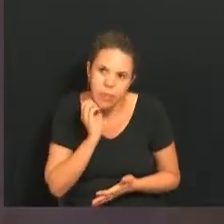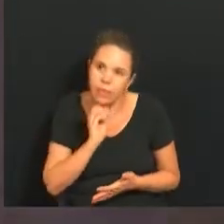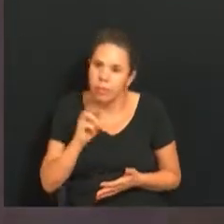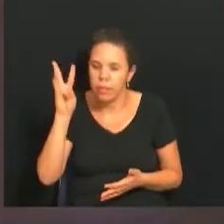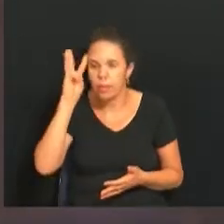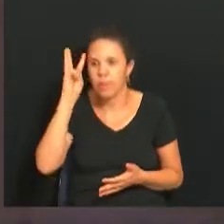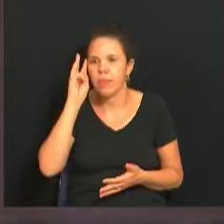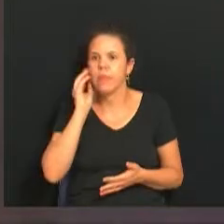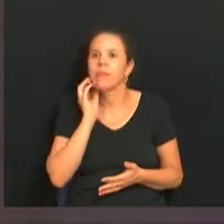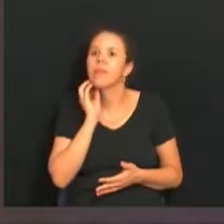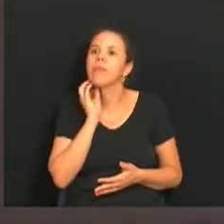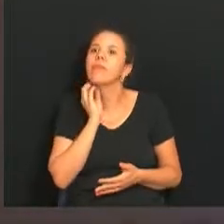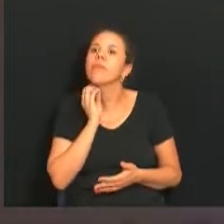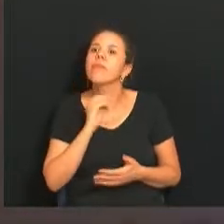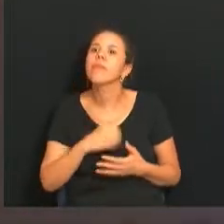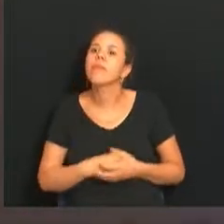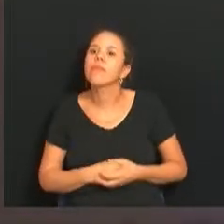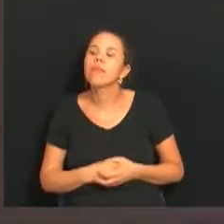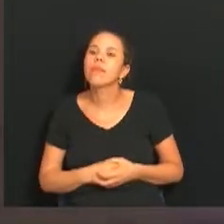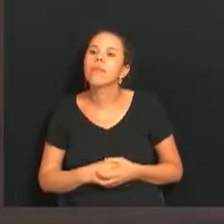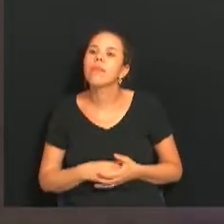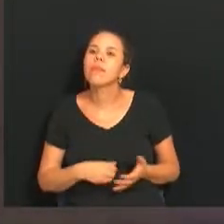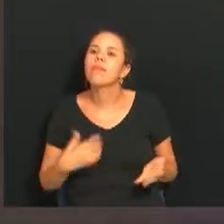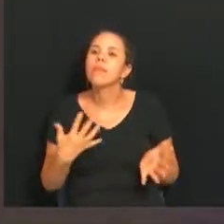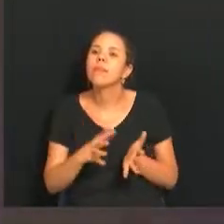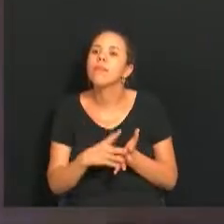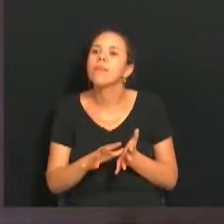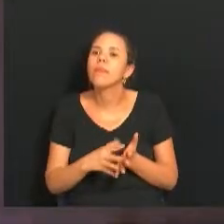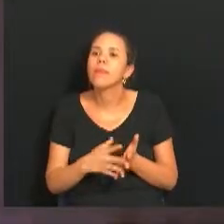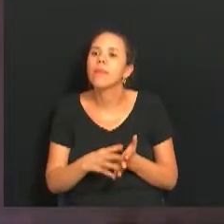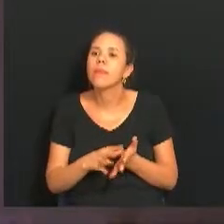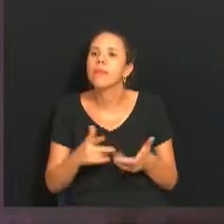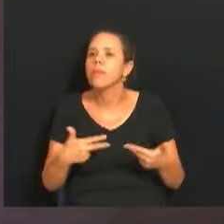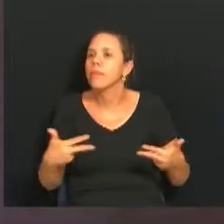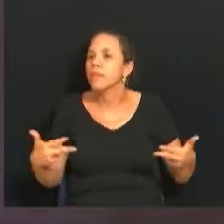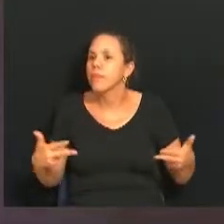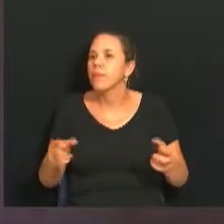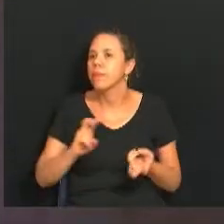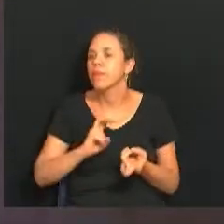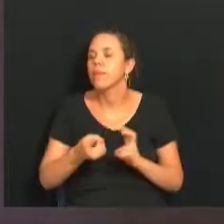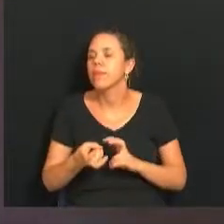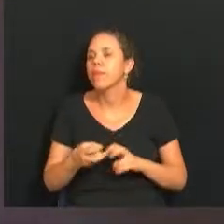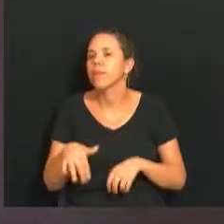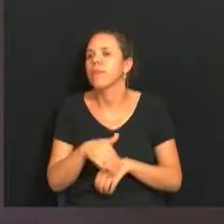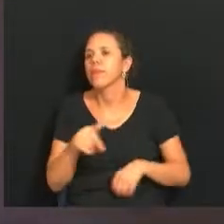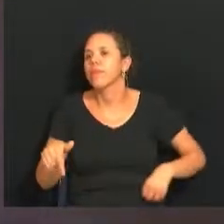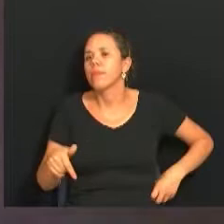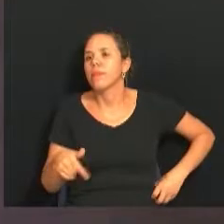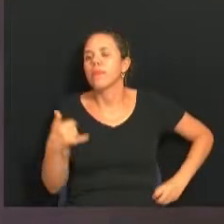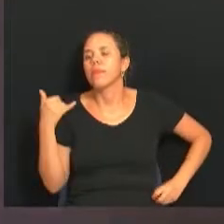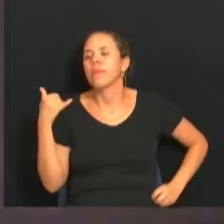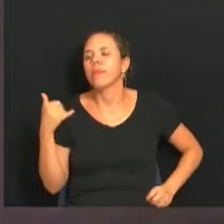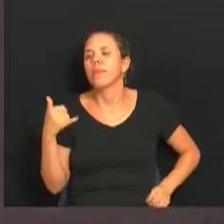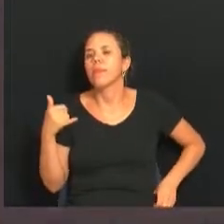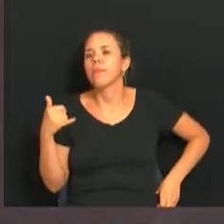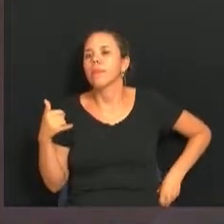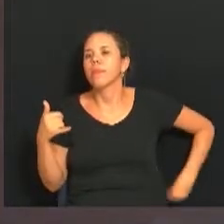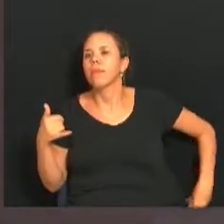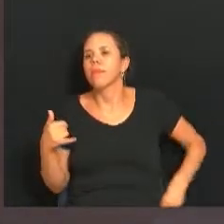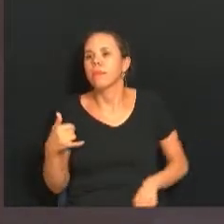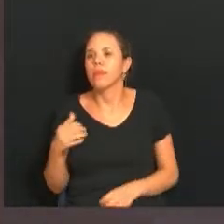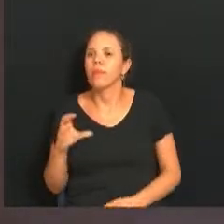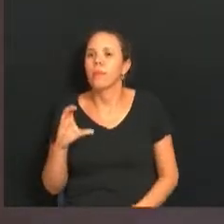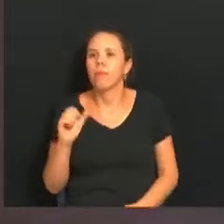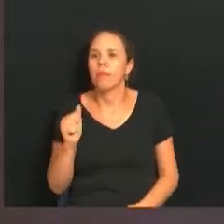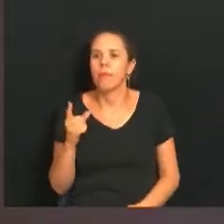não é? Então, O sertanejo, o samba, enfim, vai ter capoeira também. Qual o endereço daqui, o telefone? Cadete João